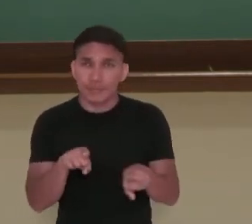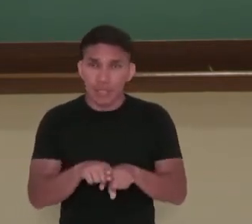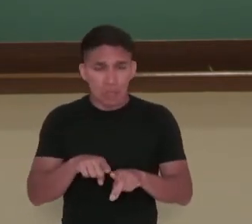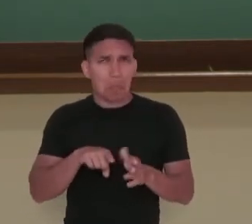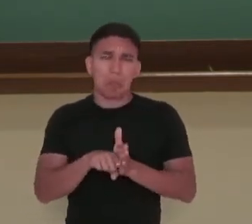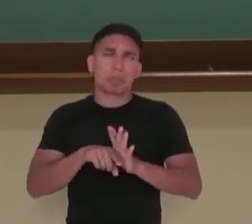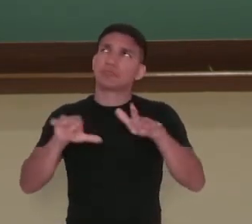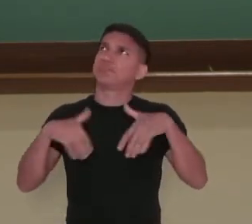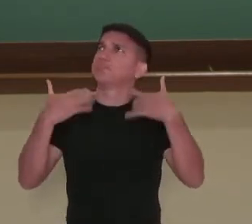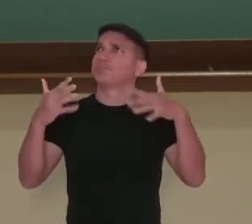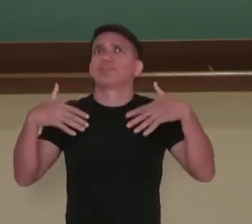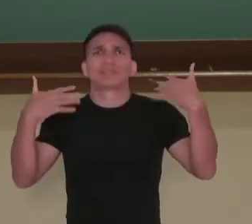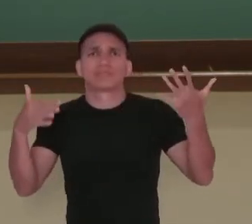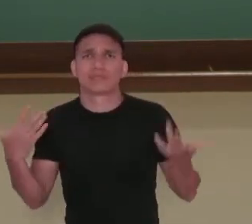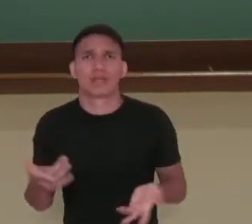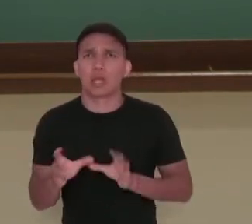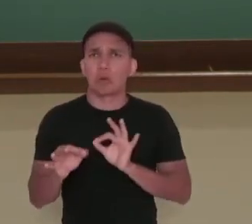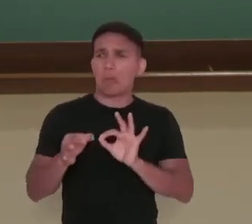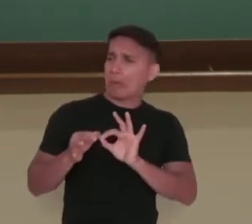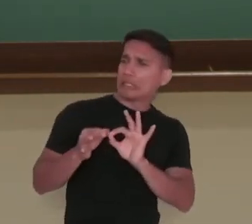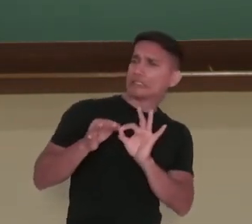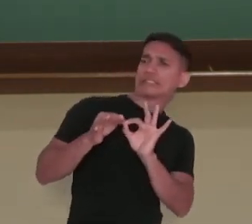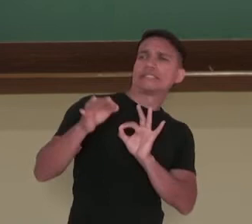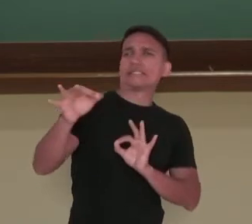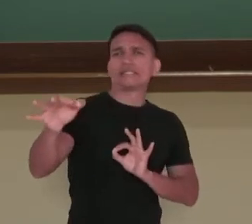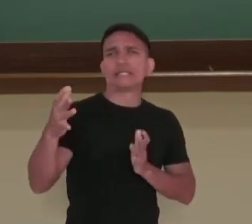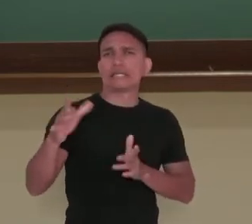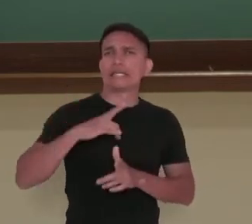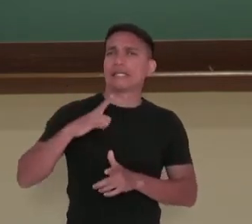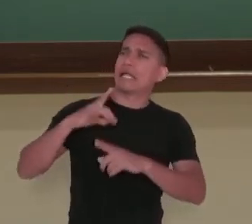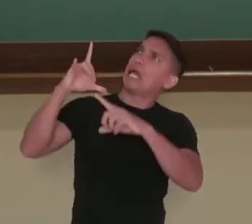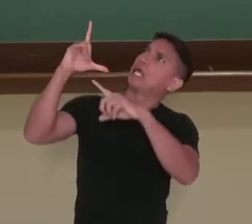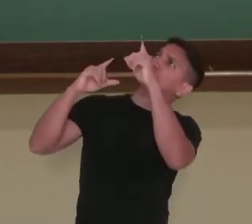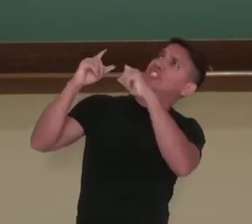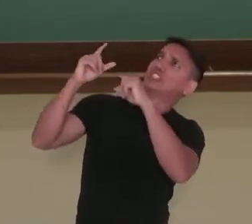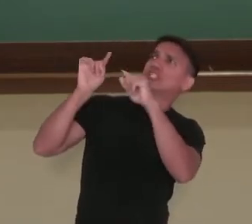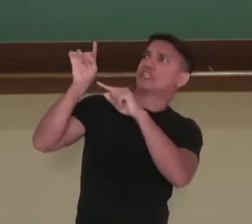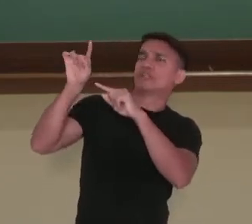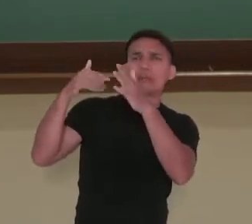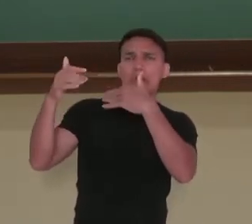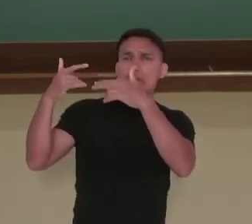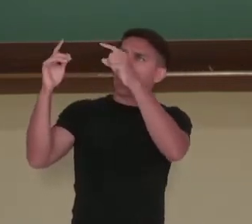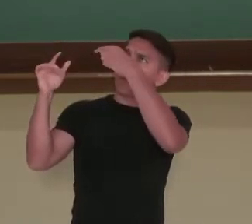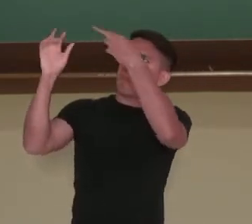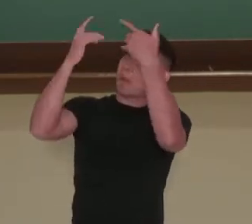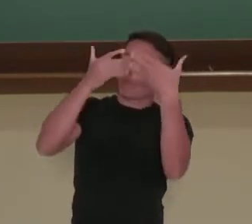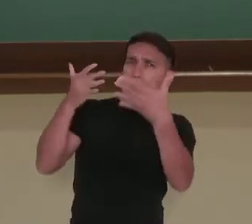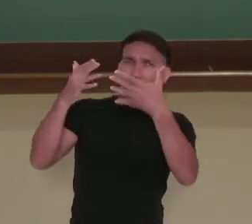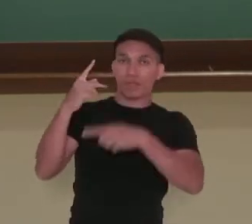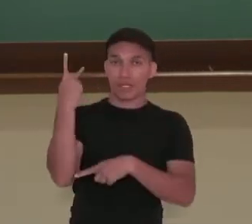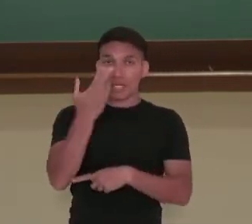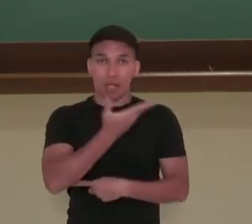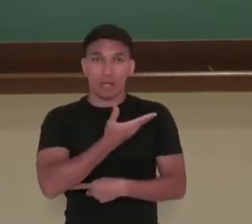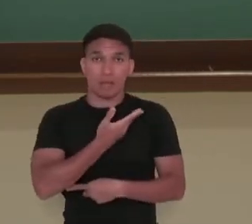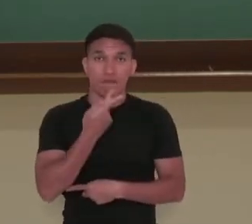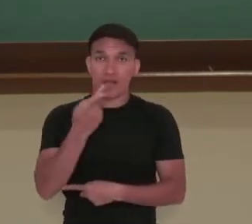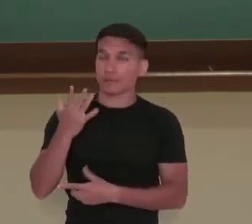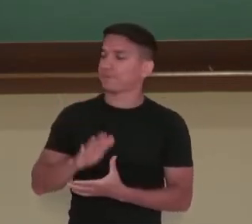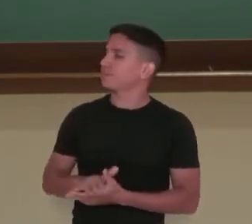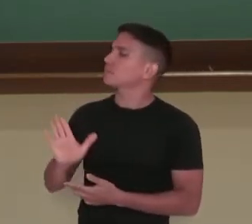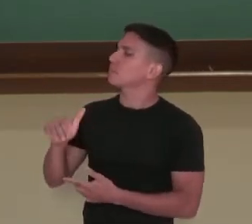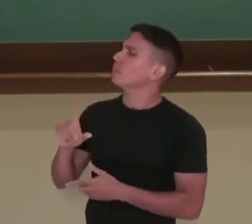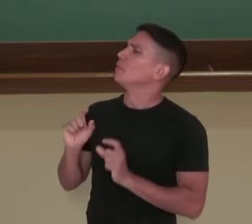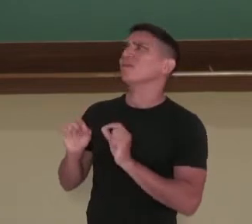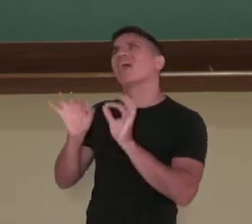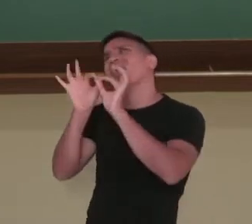sei lá, a distância de uma estrela que está numa constelação qualquer. Teu colega fala assim para você: qual